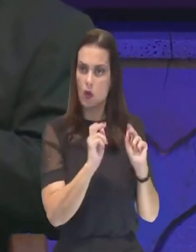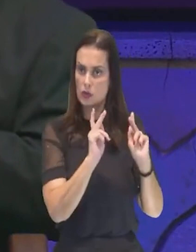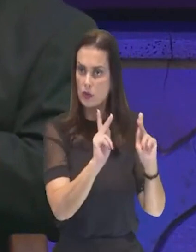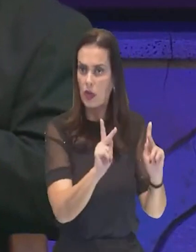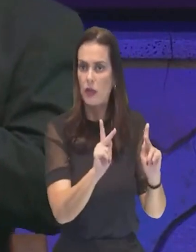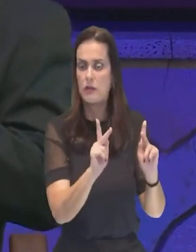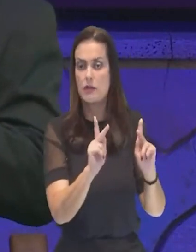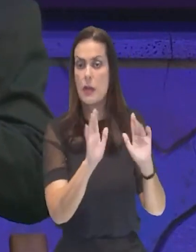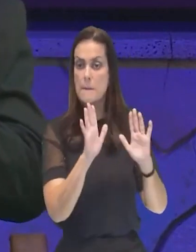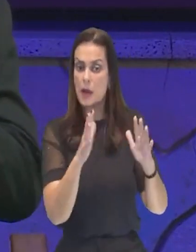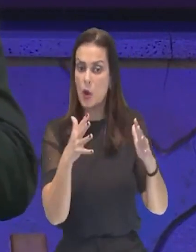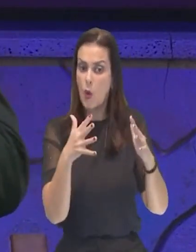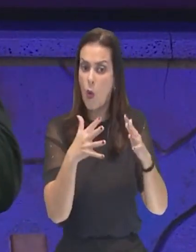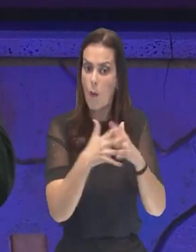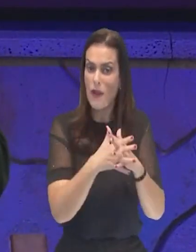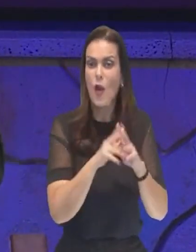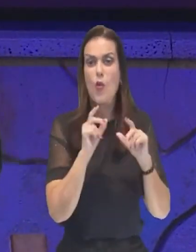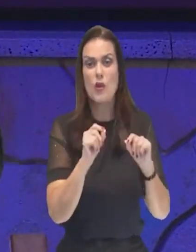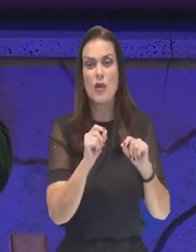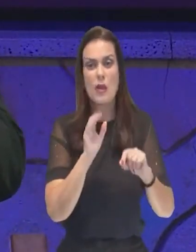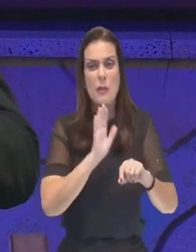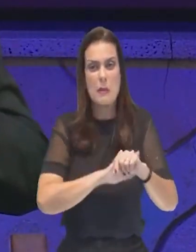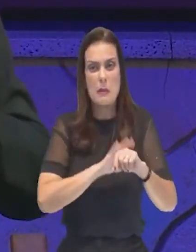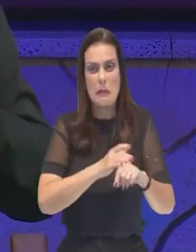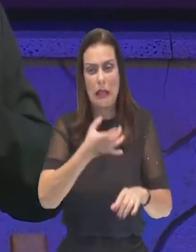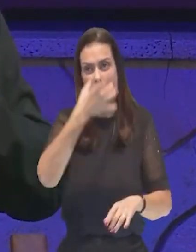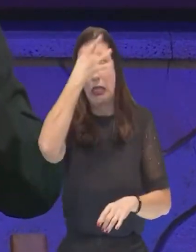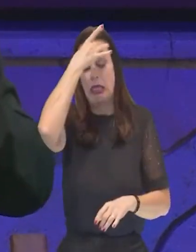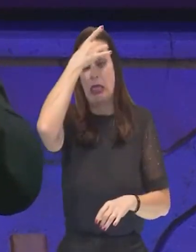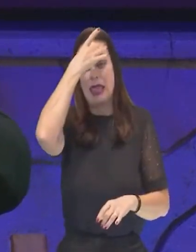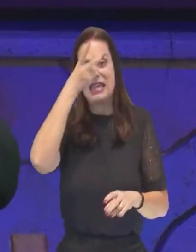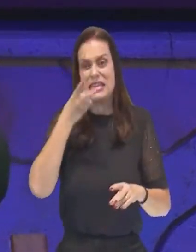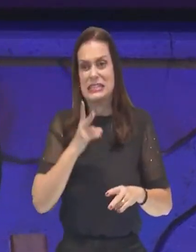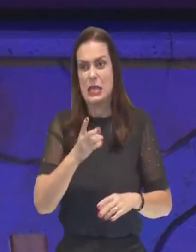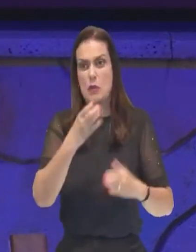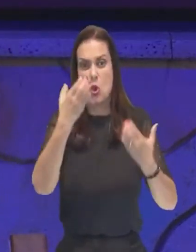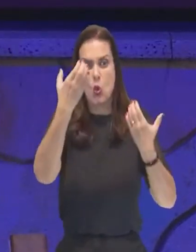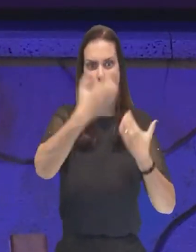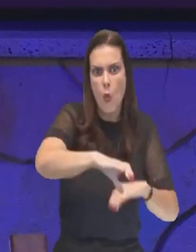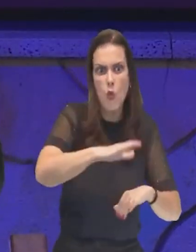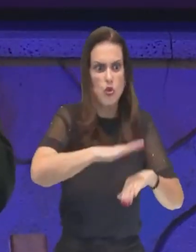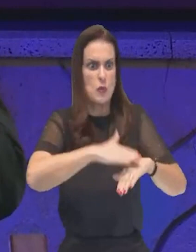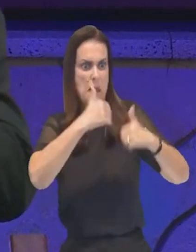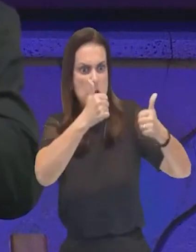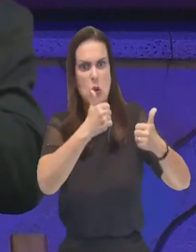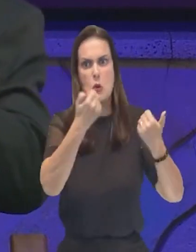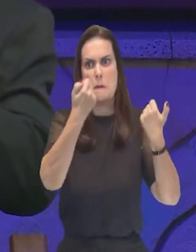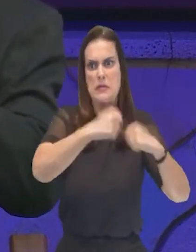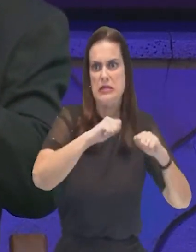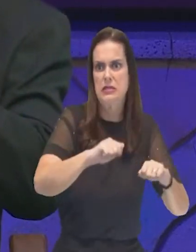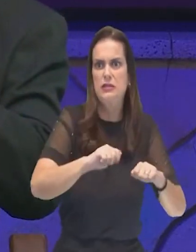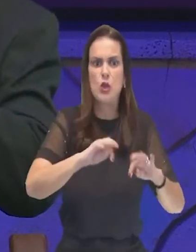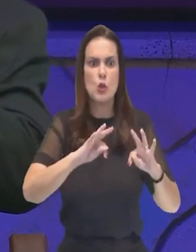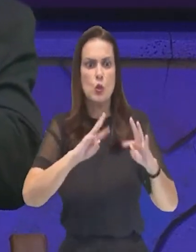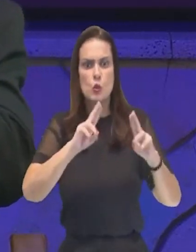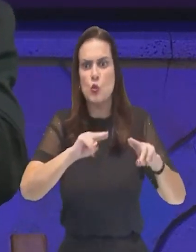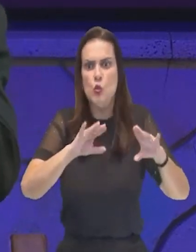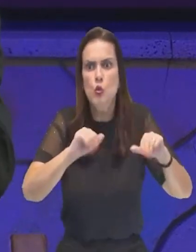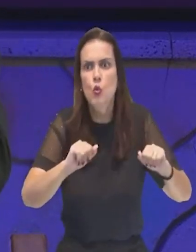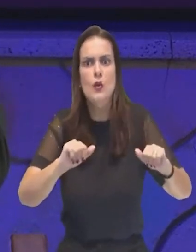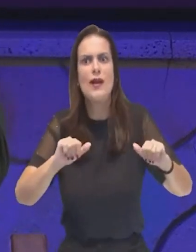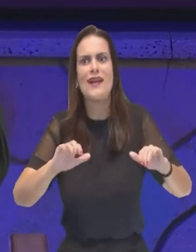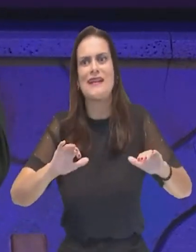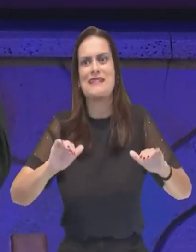um pouco complicado quando você coloca na sua cabeça que sempre um concurso melhor precisa ser feito. Você nunca está satisfeito com o que